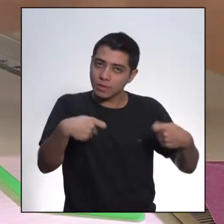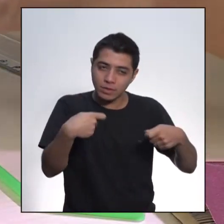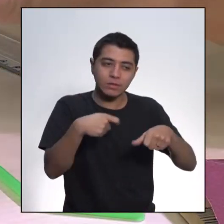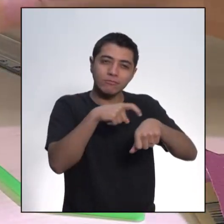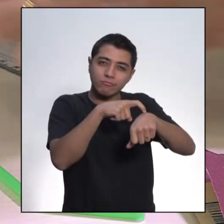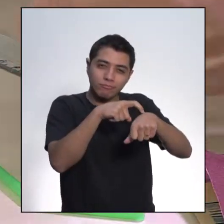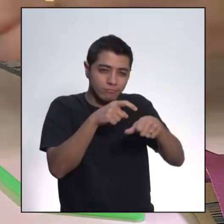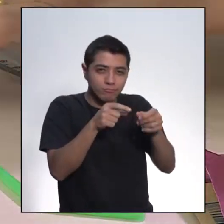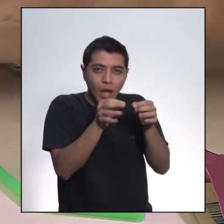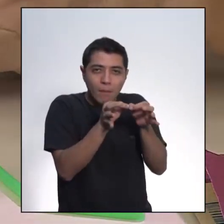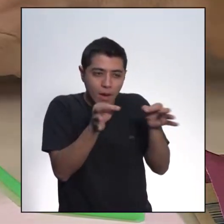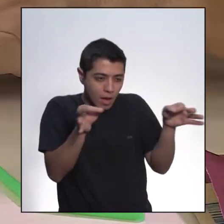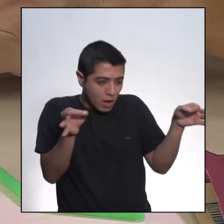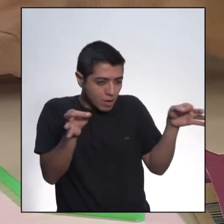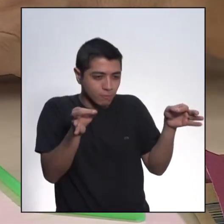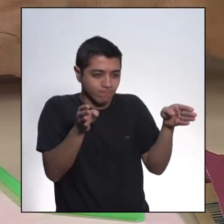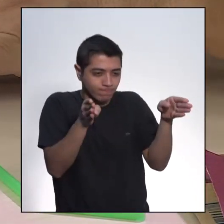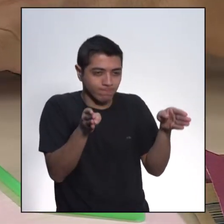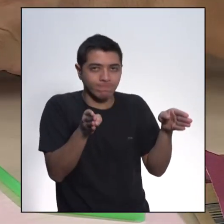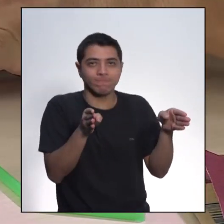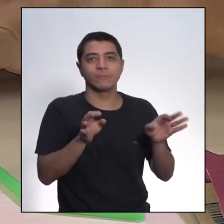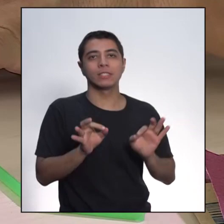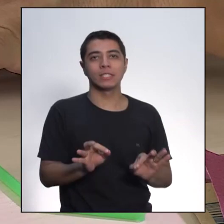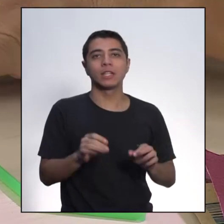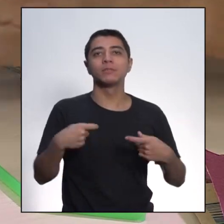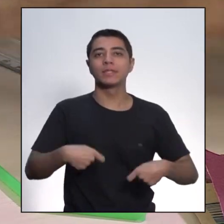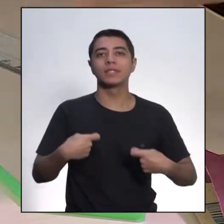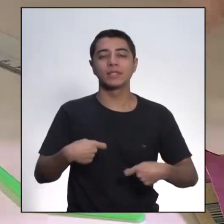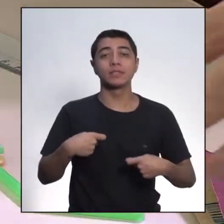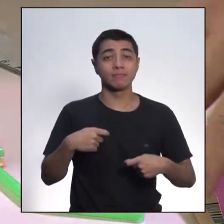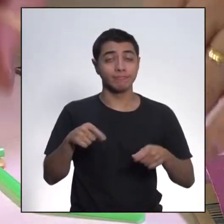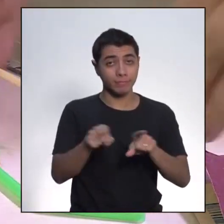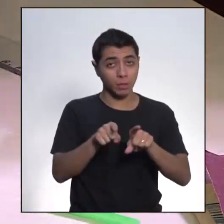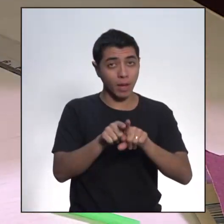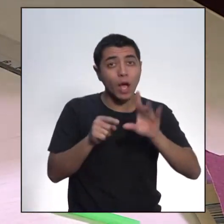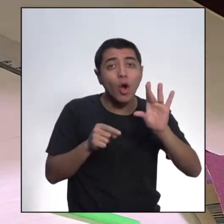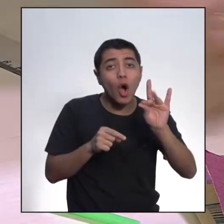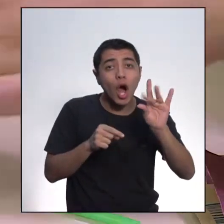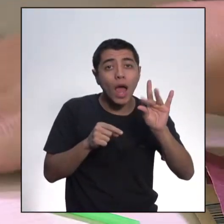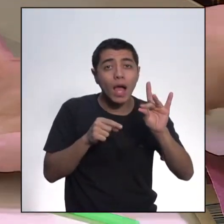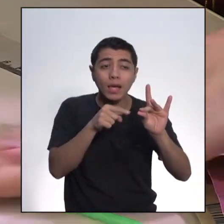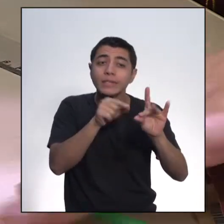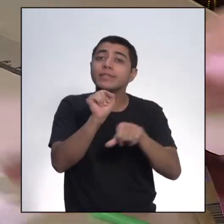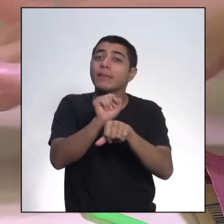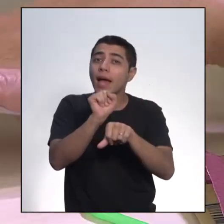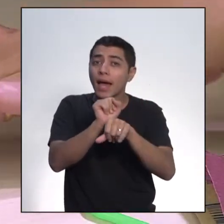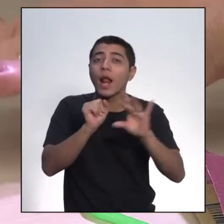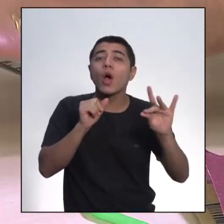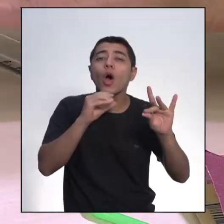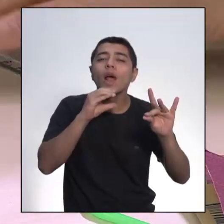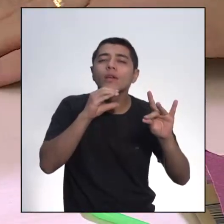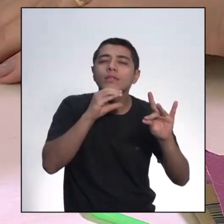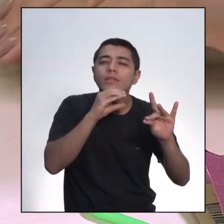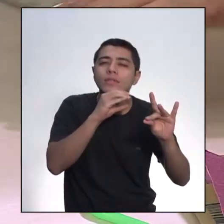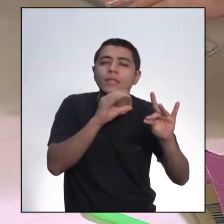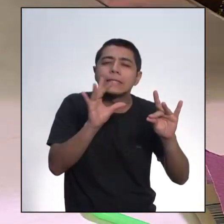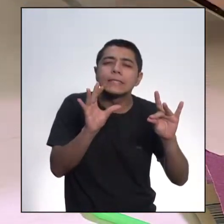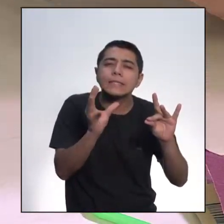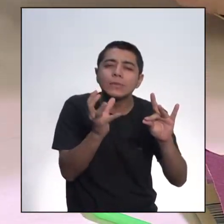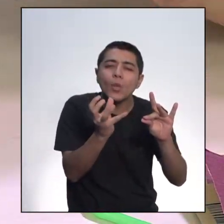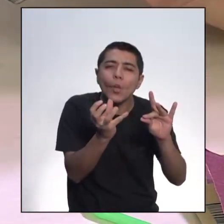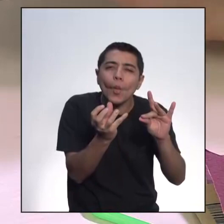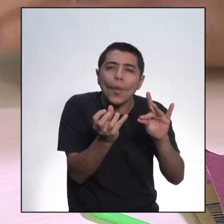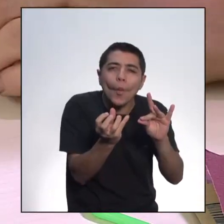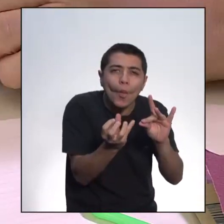dar conta, né? Que sai um pouquinho, ó, porque a gente vai precisar esperar secar um pouquinho aqui. O da frente, enquanto esse aqui seca, eu vou fazer de